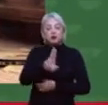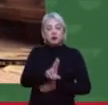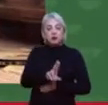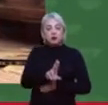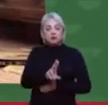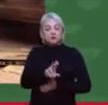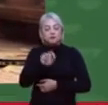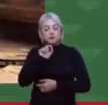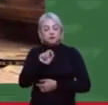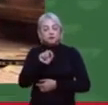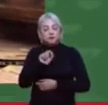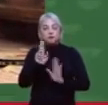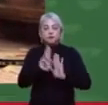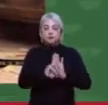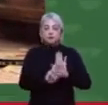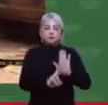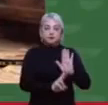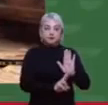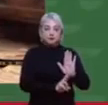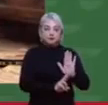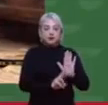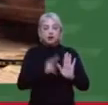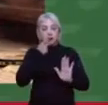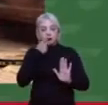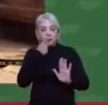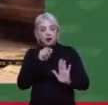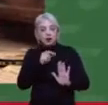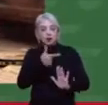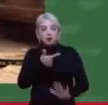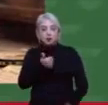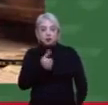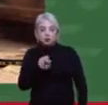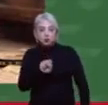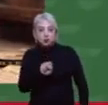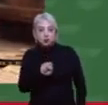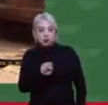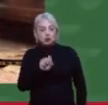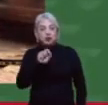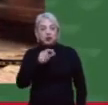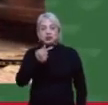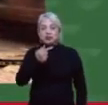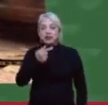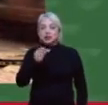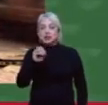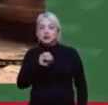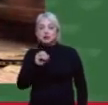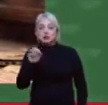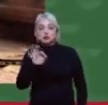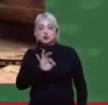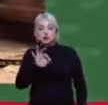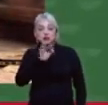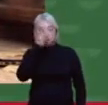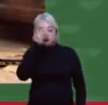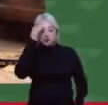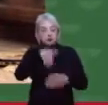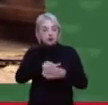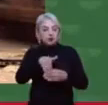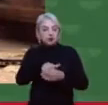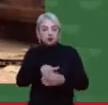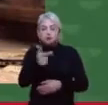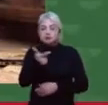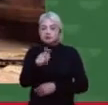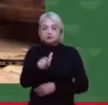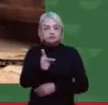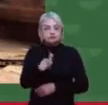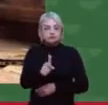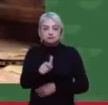se se aplicasse esta regra, como você bem disse, em 2018, 70% dos eleitores não